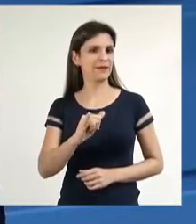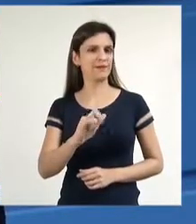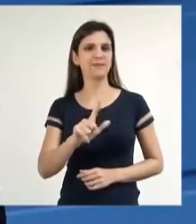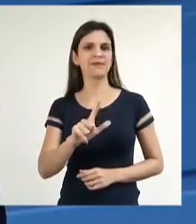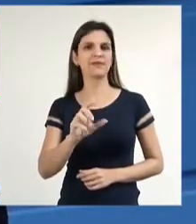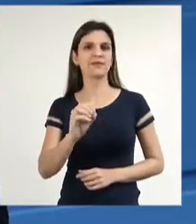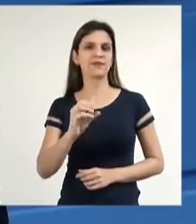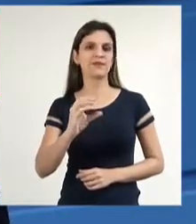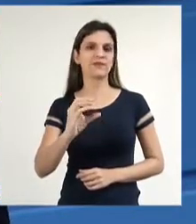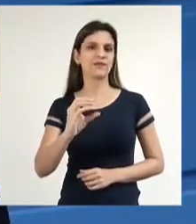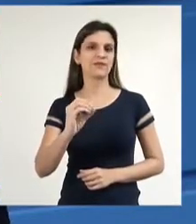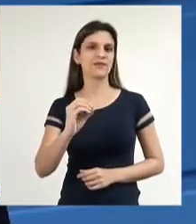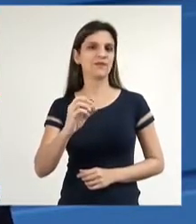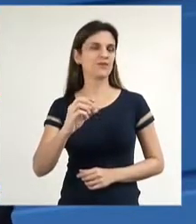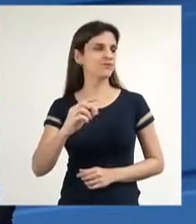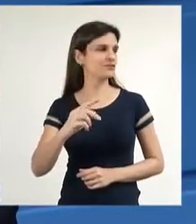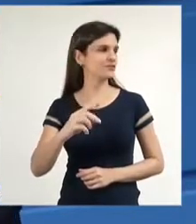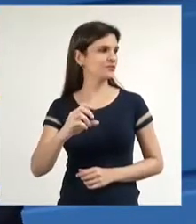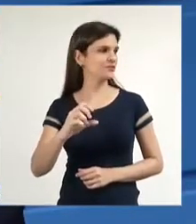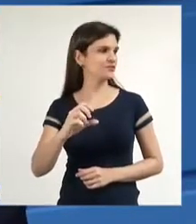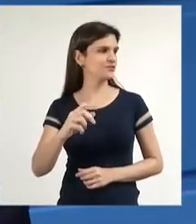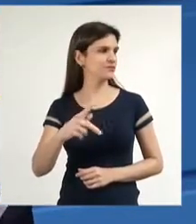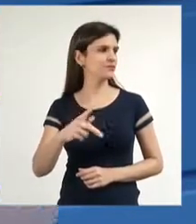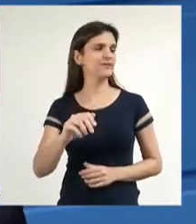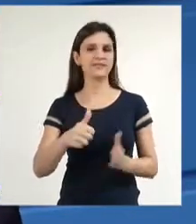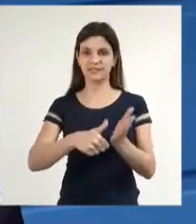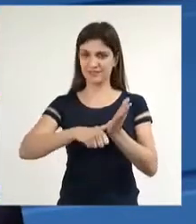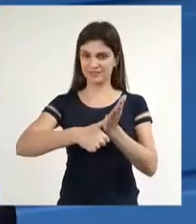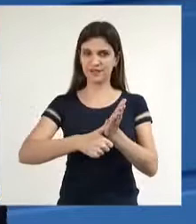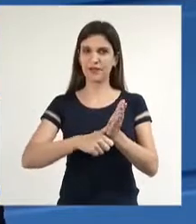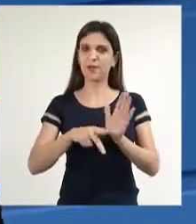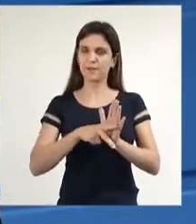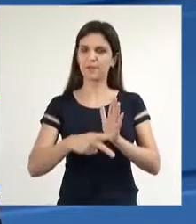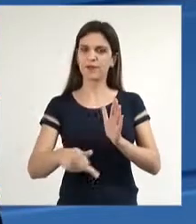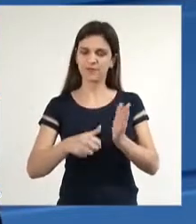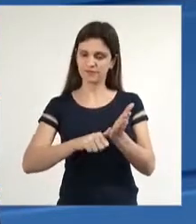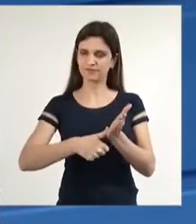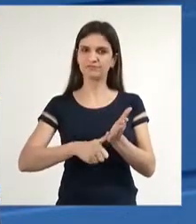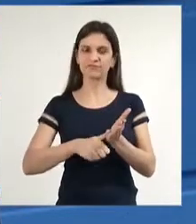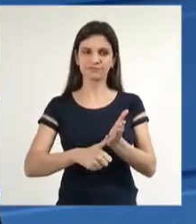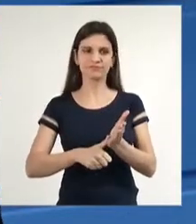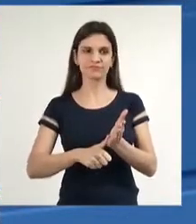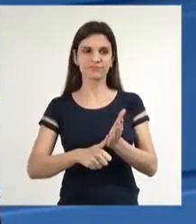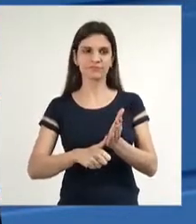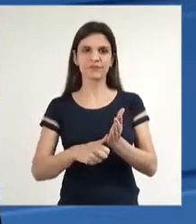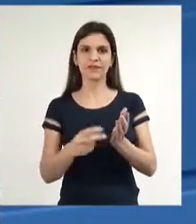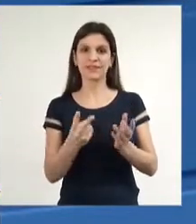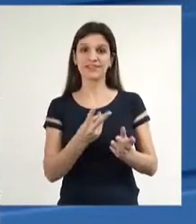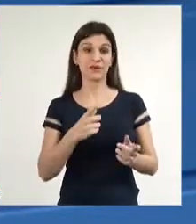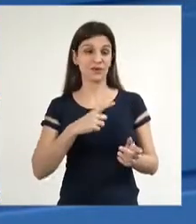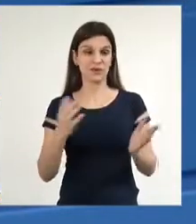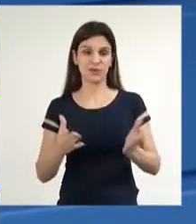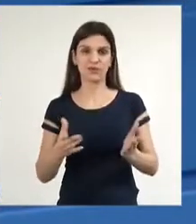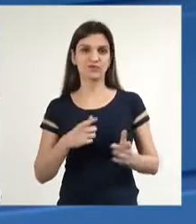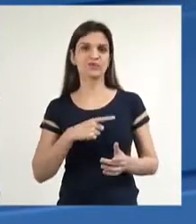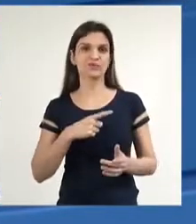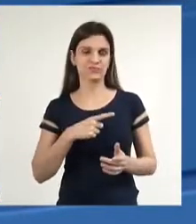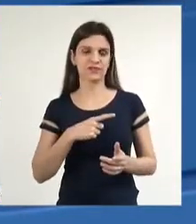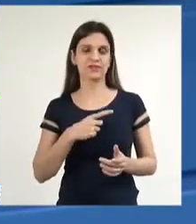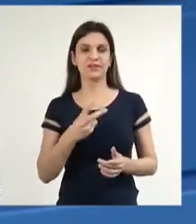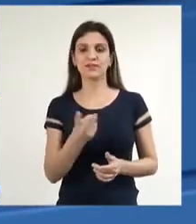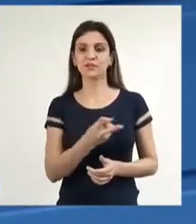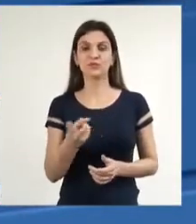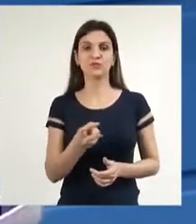papiloscopista no rol da perícia oficial. Hoje existem duas carreiras que fazem praticamente a